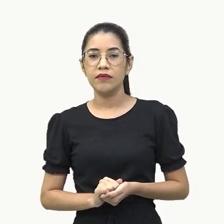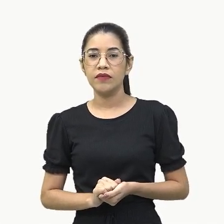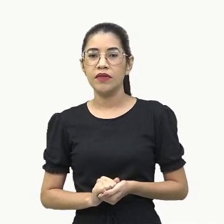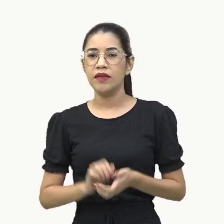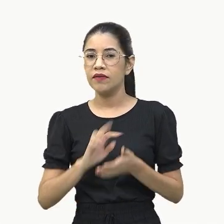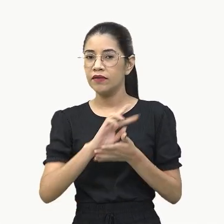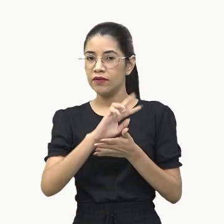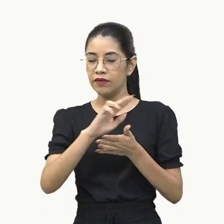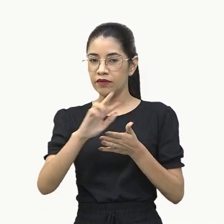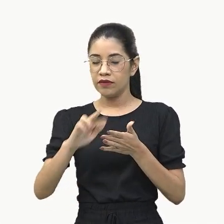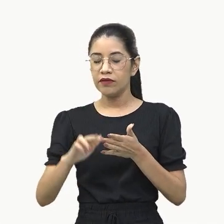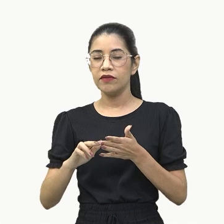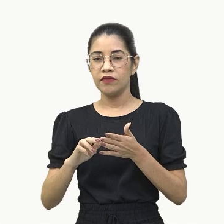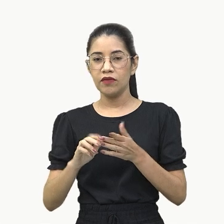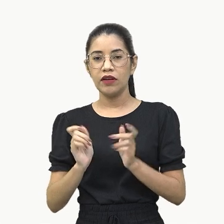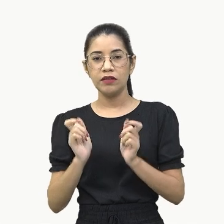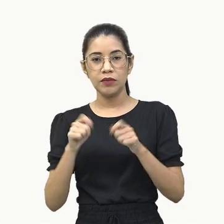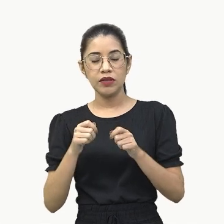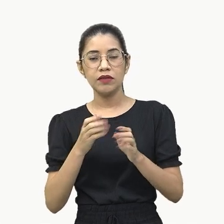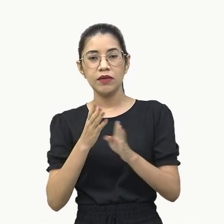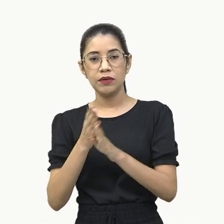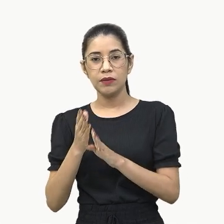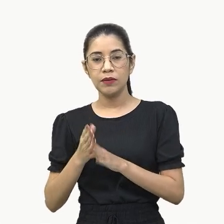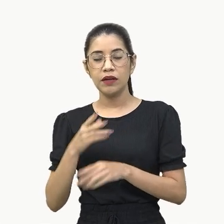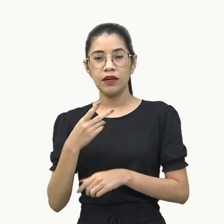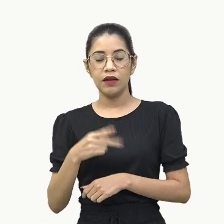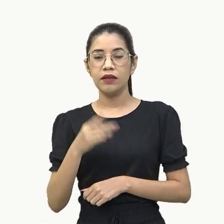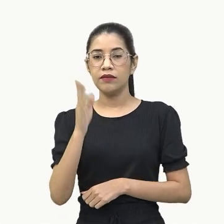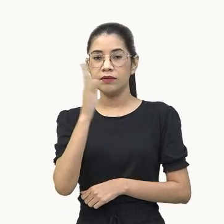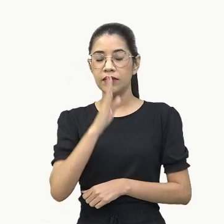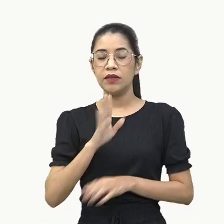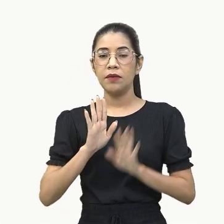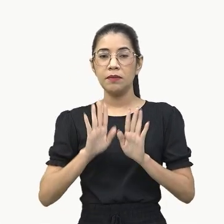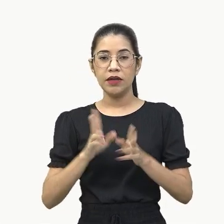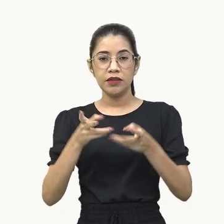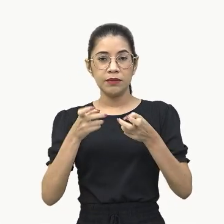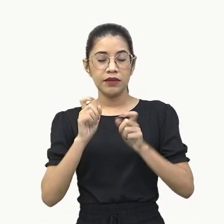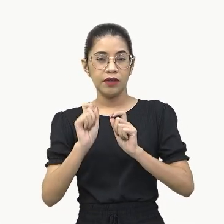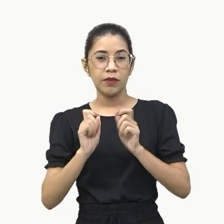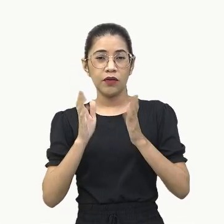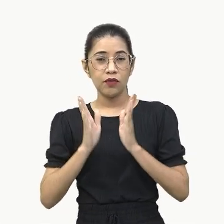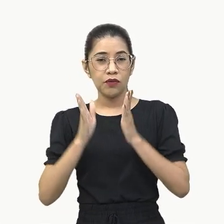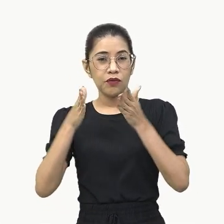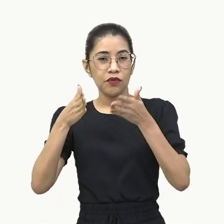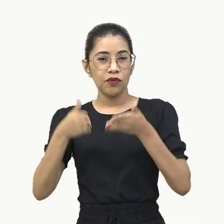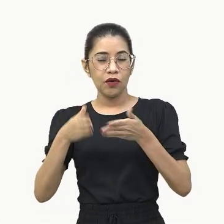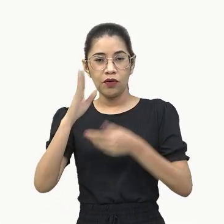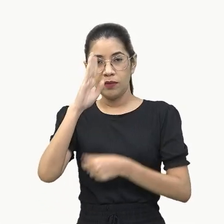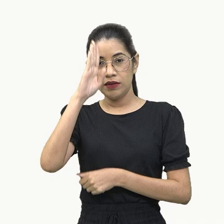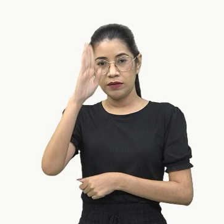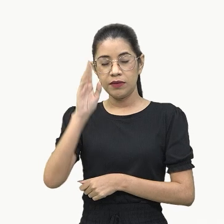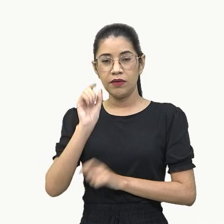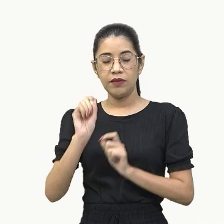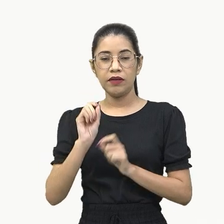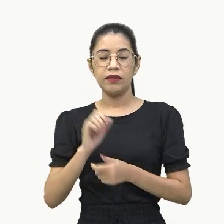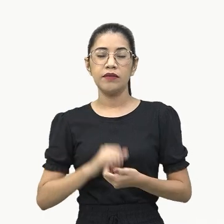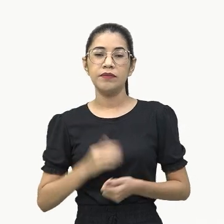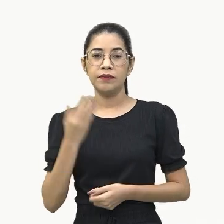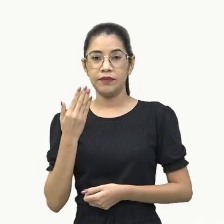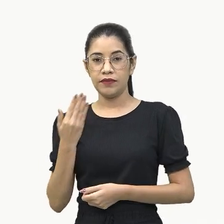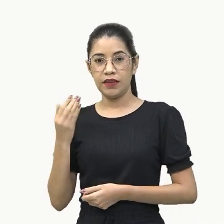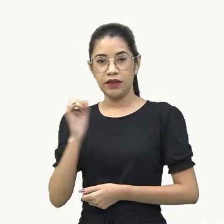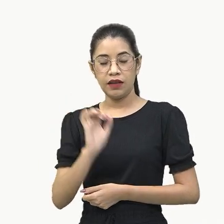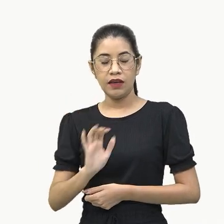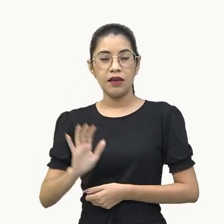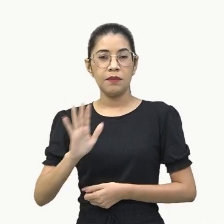outras ferrovias que a gente encontra e o que que a gente observa a concentração Olha vou fazer aqui um grande círculo